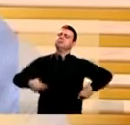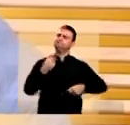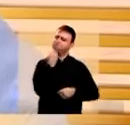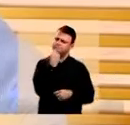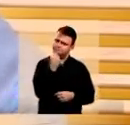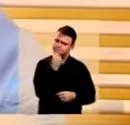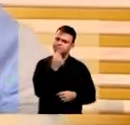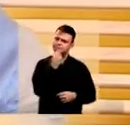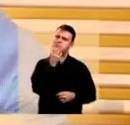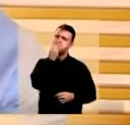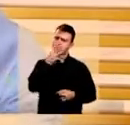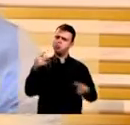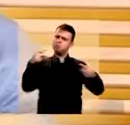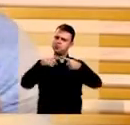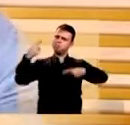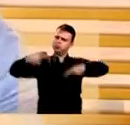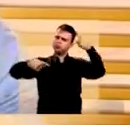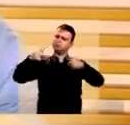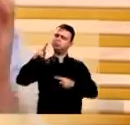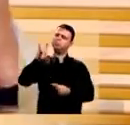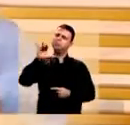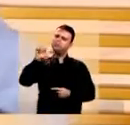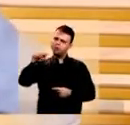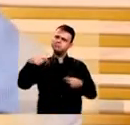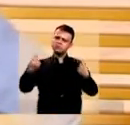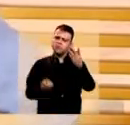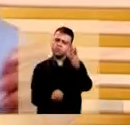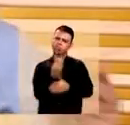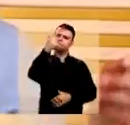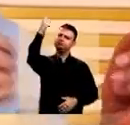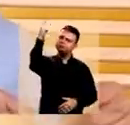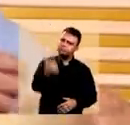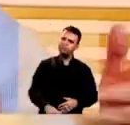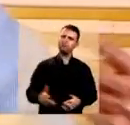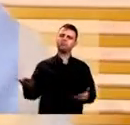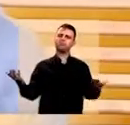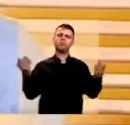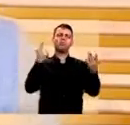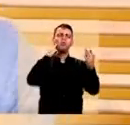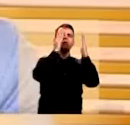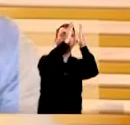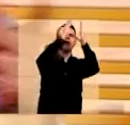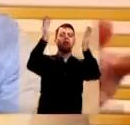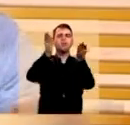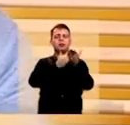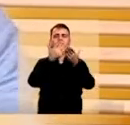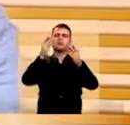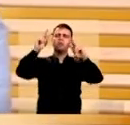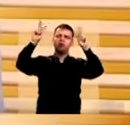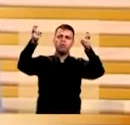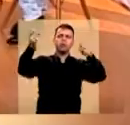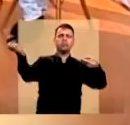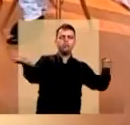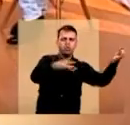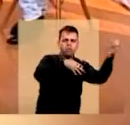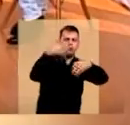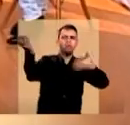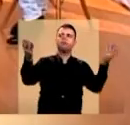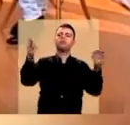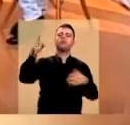boa atitude, uma boa política pública resgatar a Feira do Livro, onde você vai ver os lançamentos, trazendo encontro com